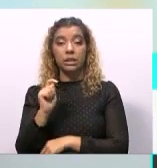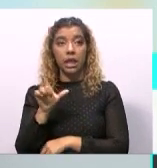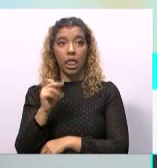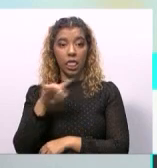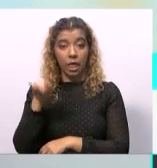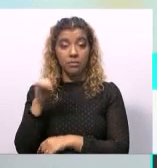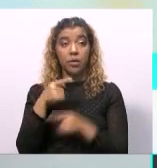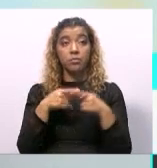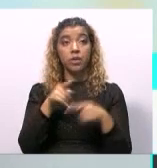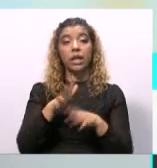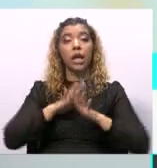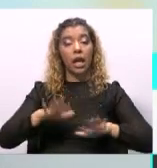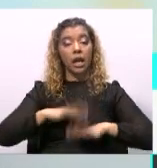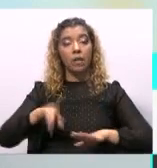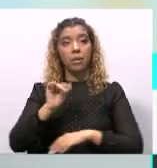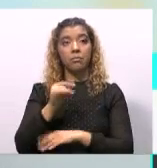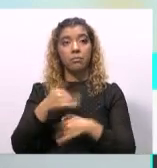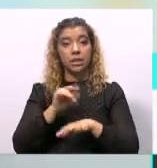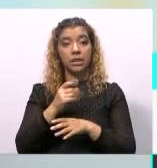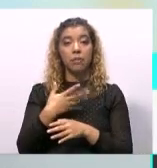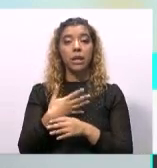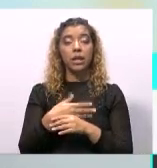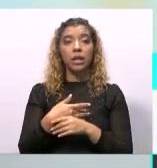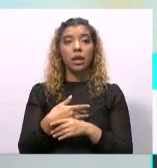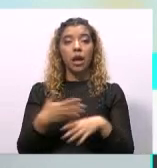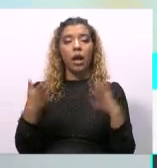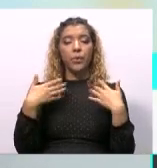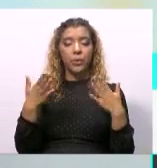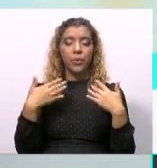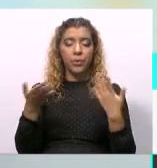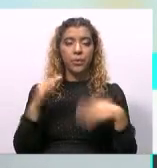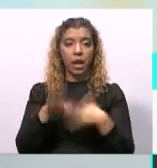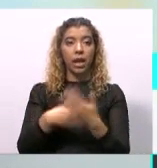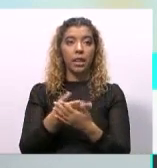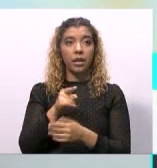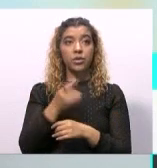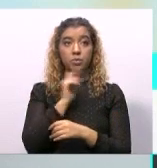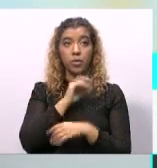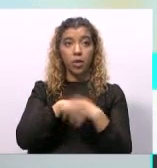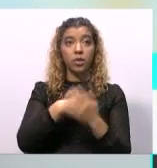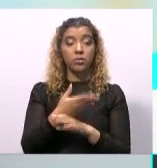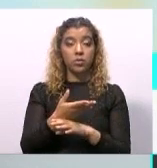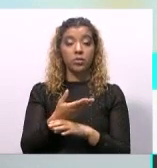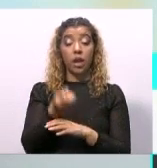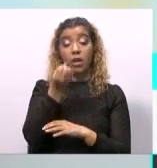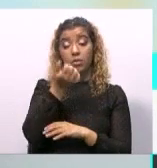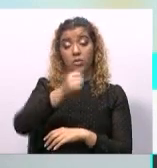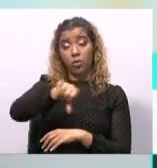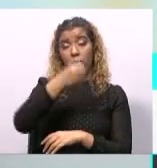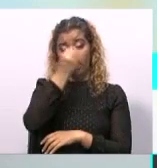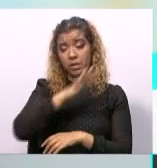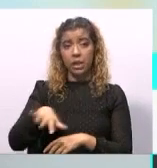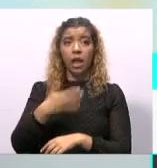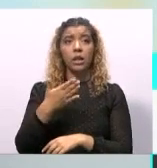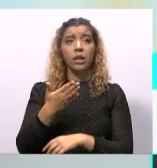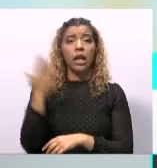a ação relaxante e ao mesmo tempo a ação refrescante do hortelã-pimenta, e podemos juntar em óleo vegetal e aplicar então ao final do dia, que